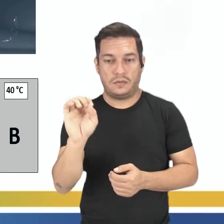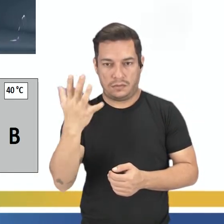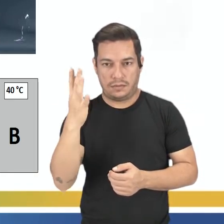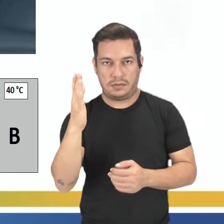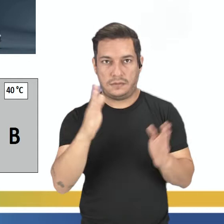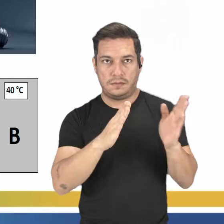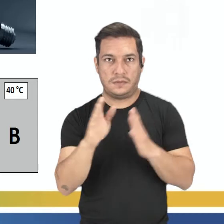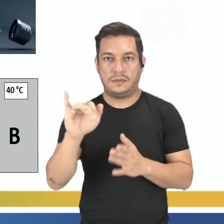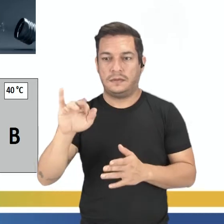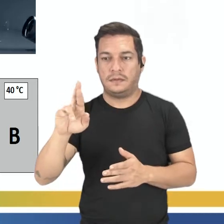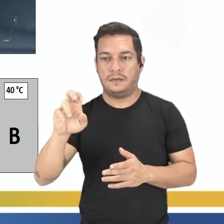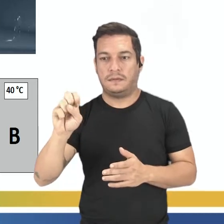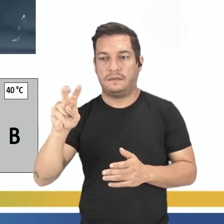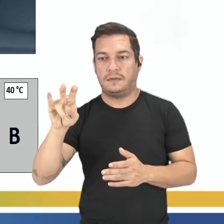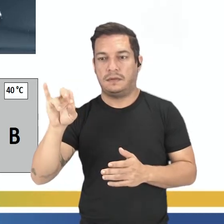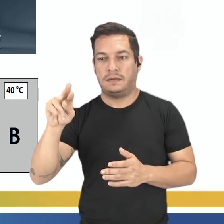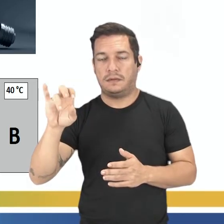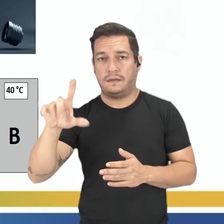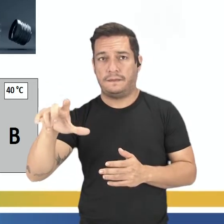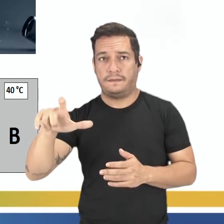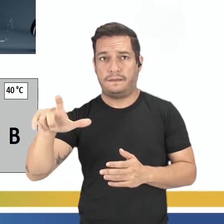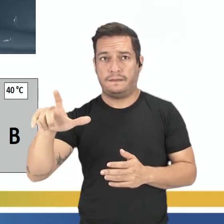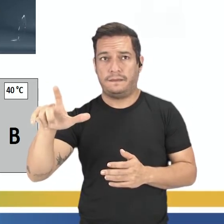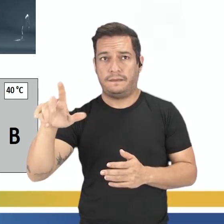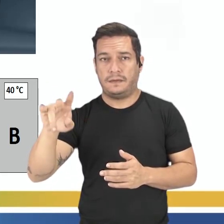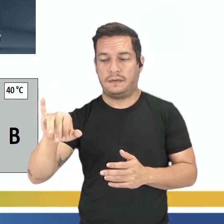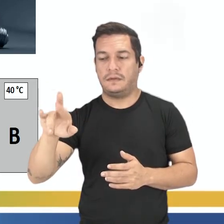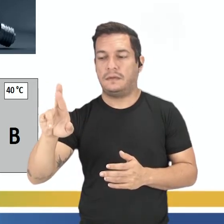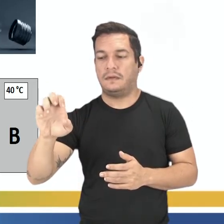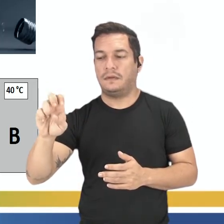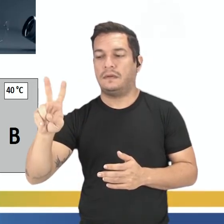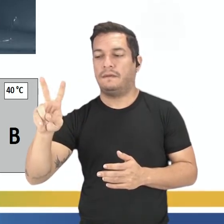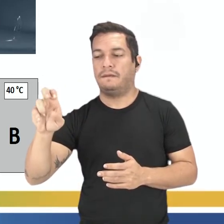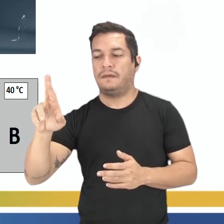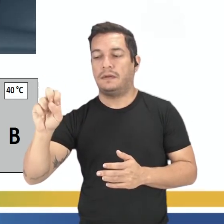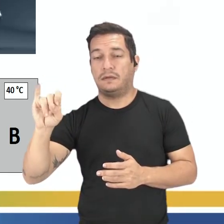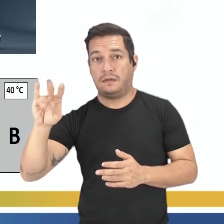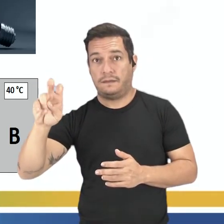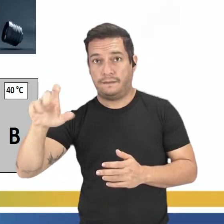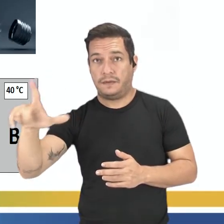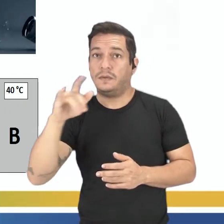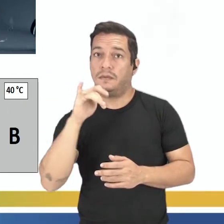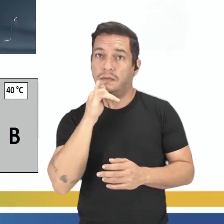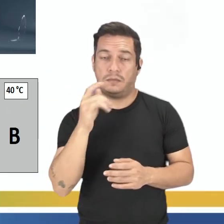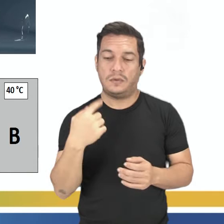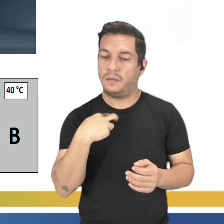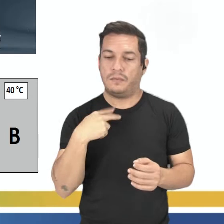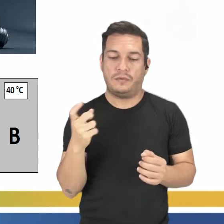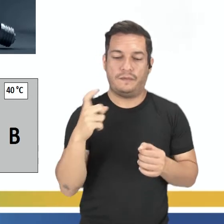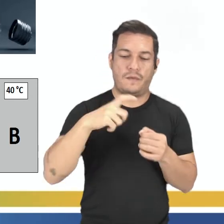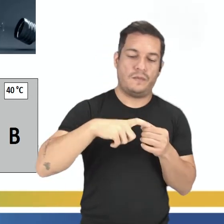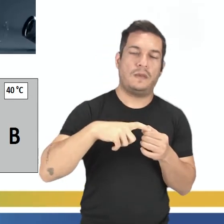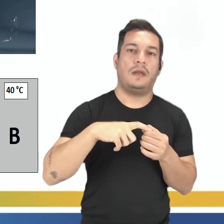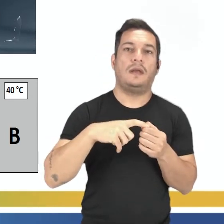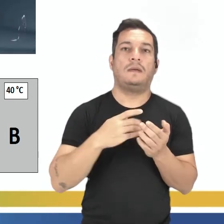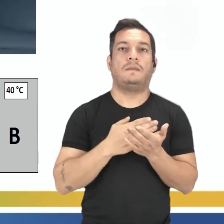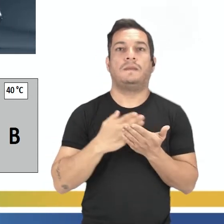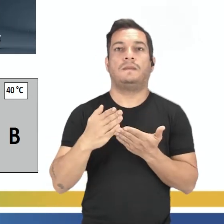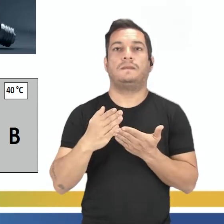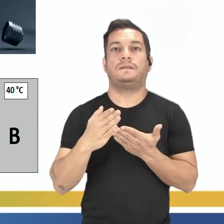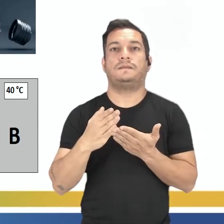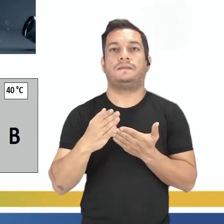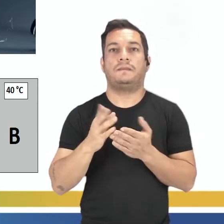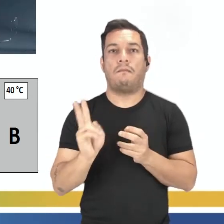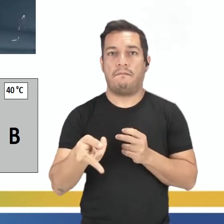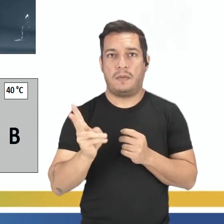irreversível, é um processo que naturalmente não pode voltar às suas condições iniciais. A natureza não dá conta